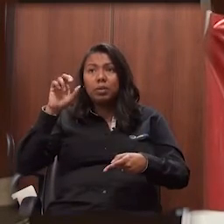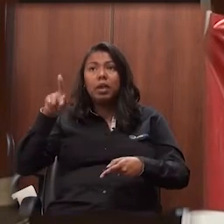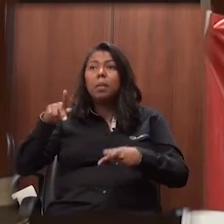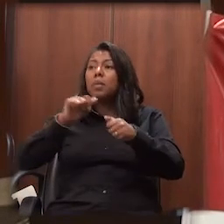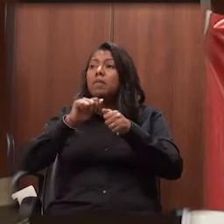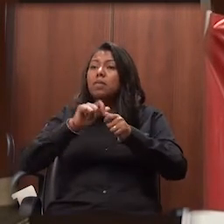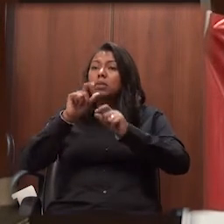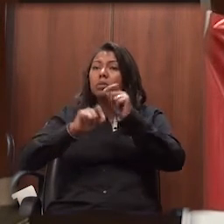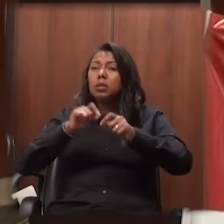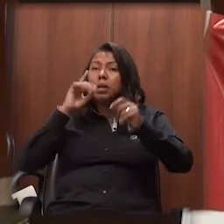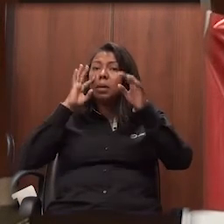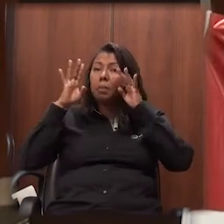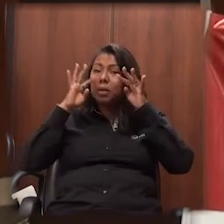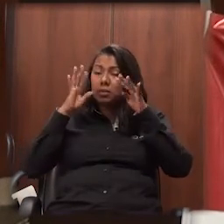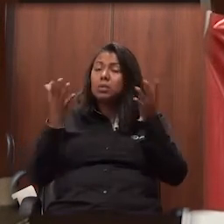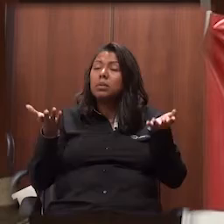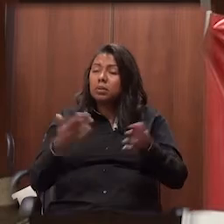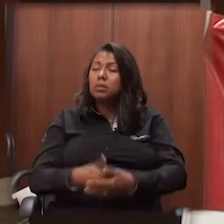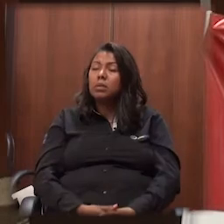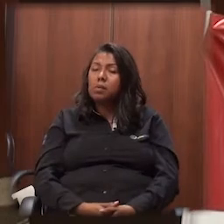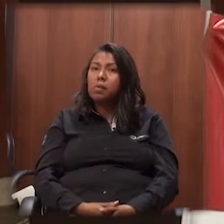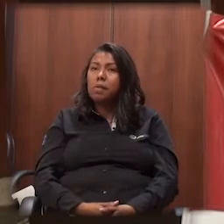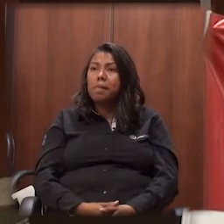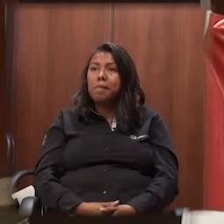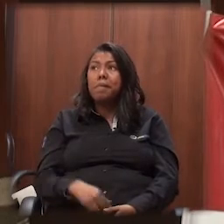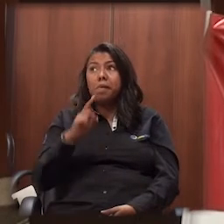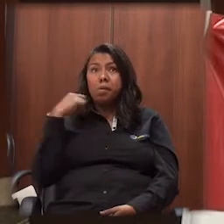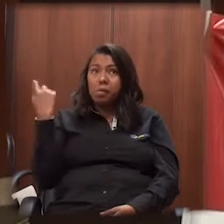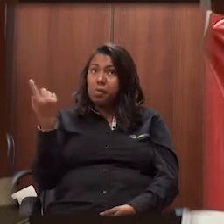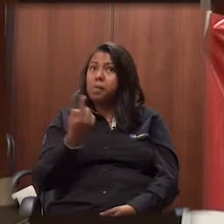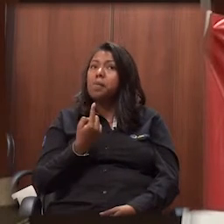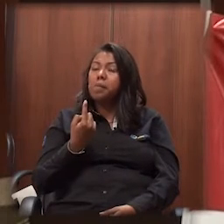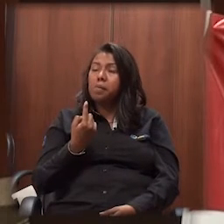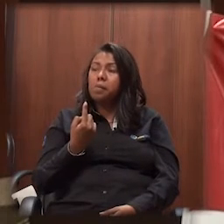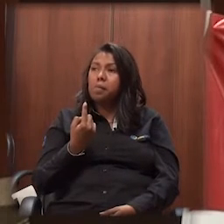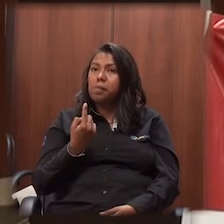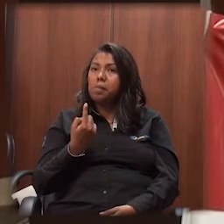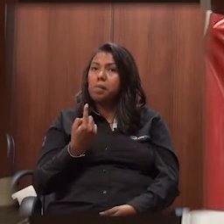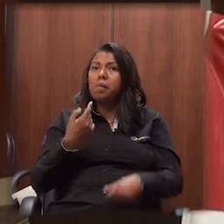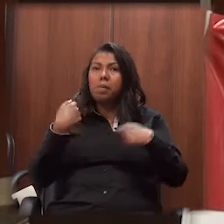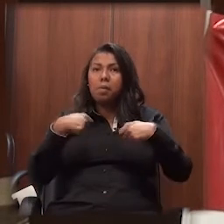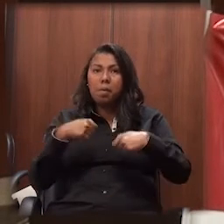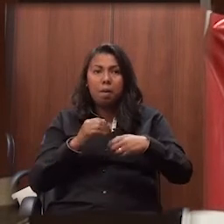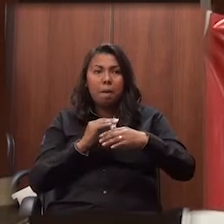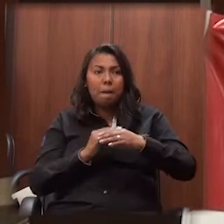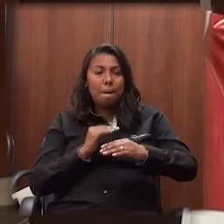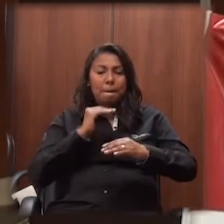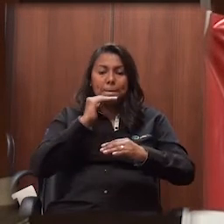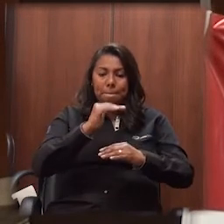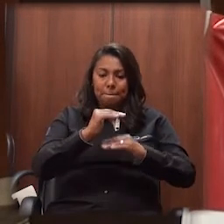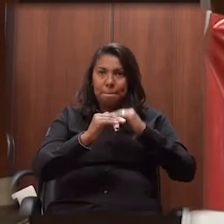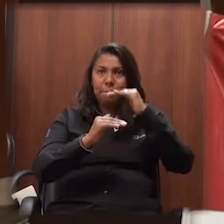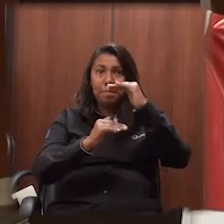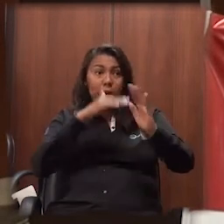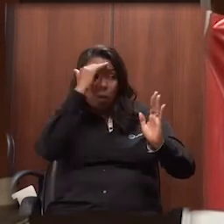foi pensar nessa questão, né? Então, para que nós possamos dar passos na direção da implementação